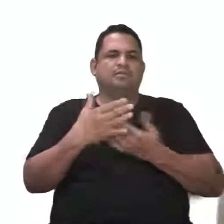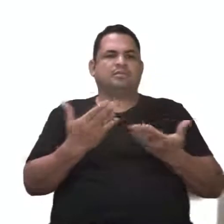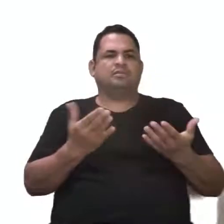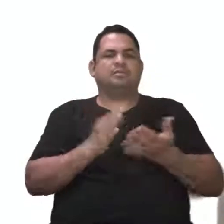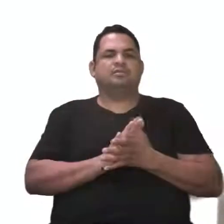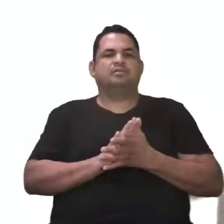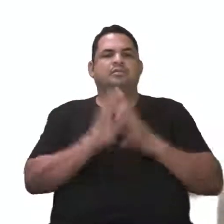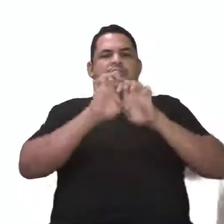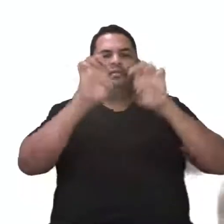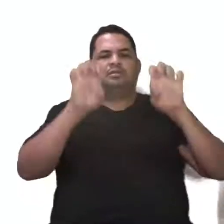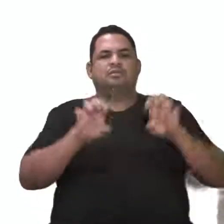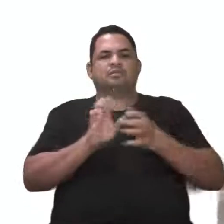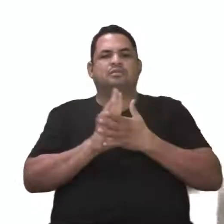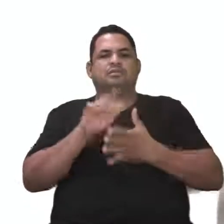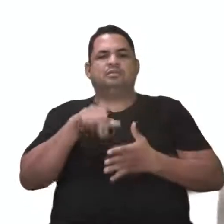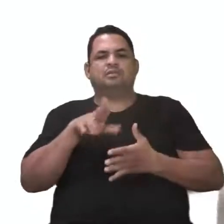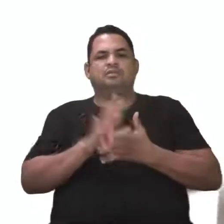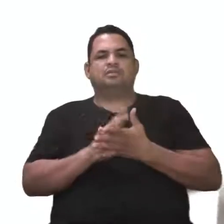estruturas análogas